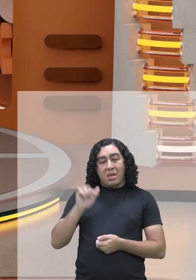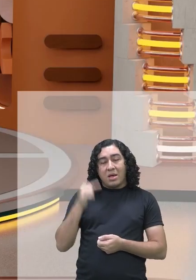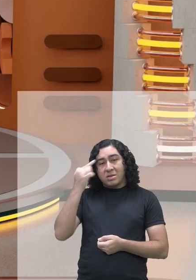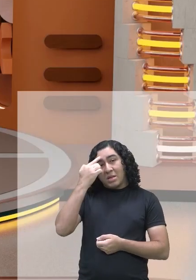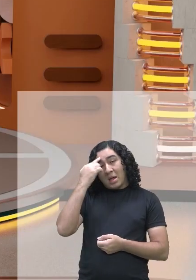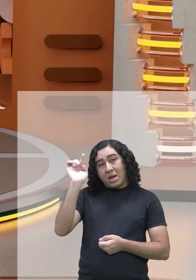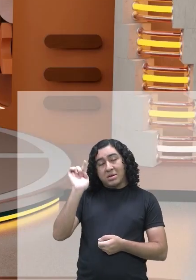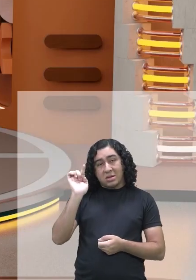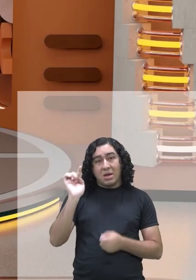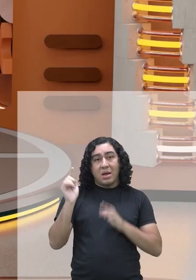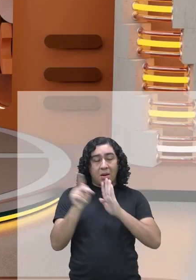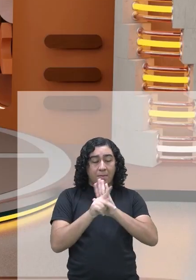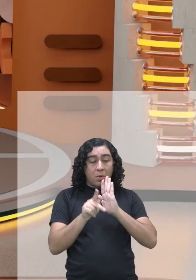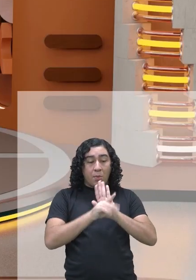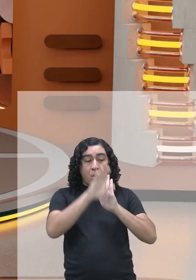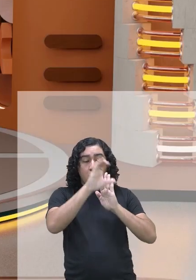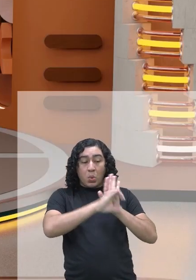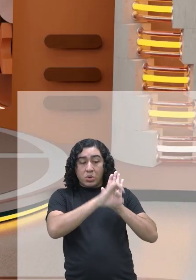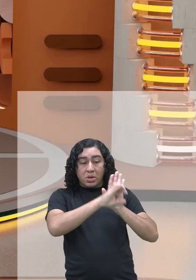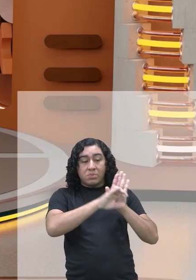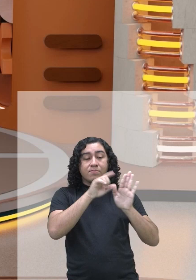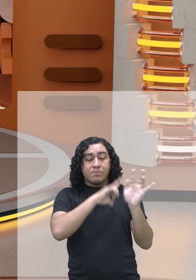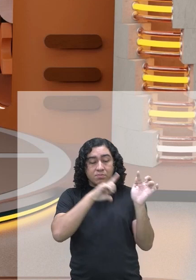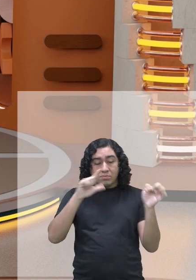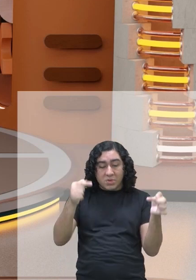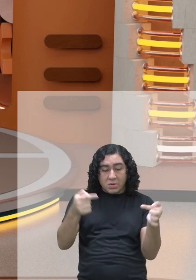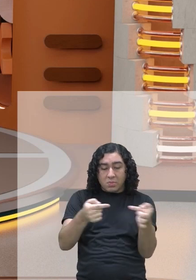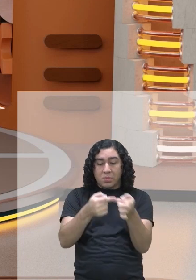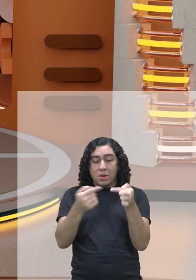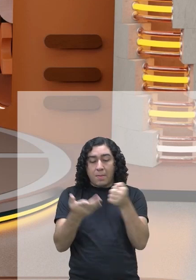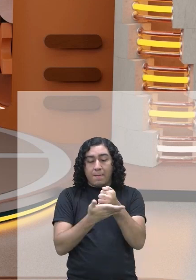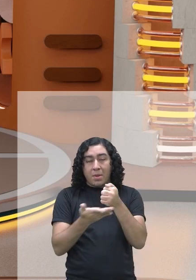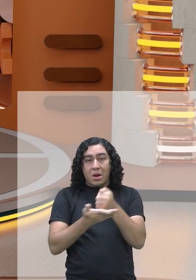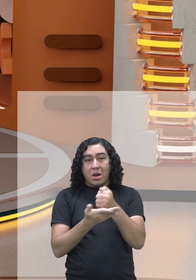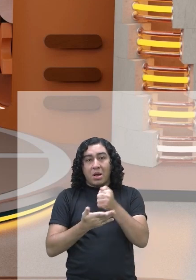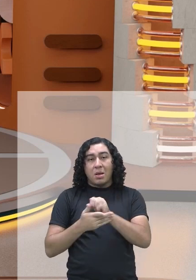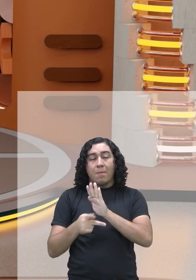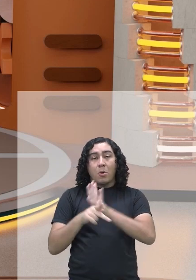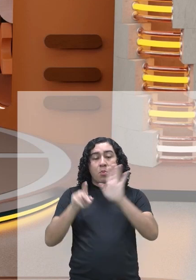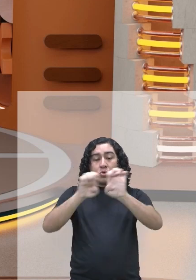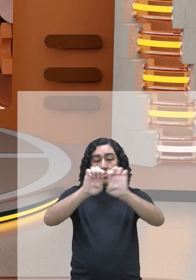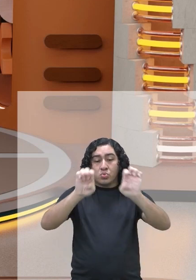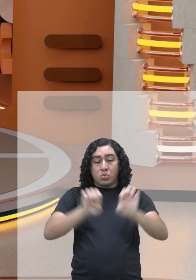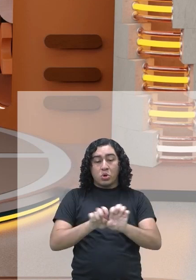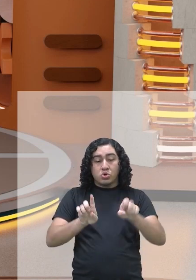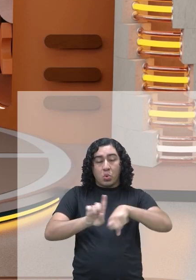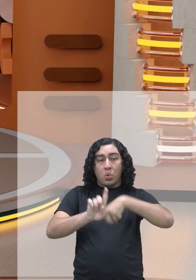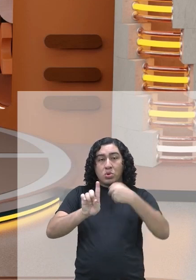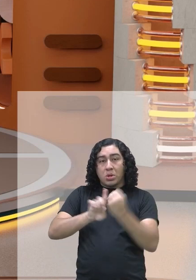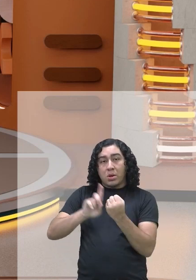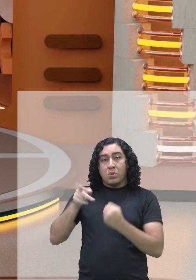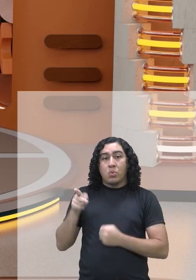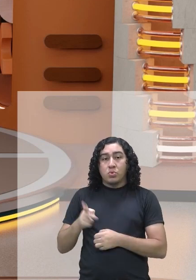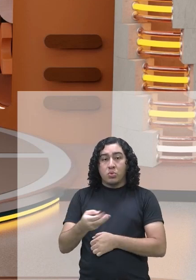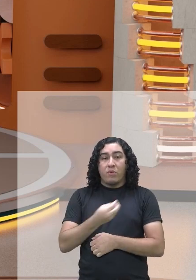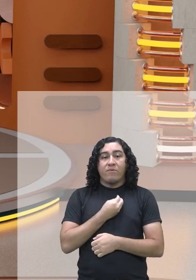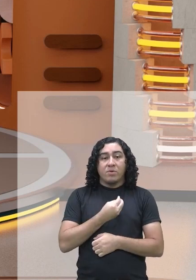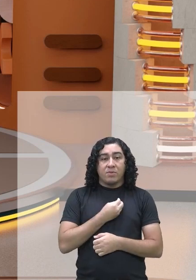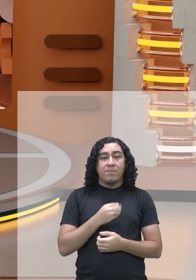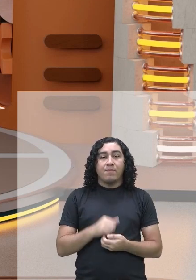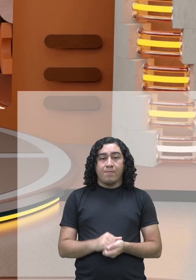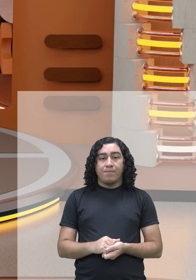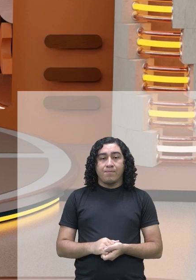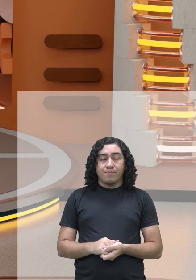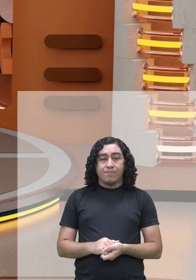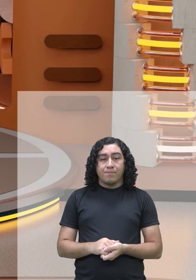estruturalista, que dá o suporte, que mantém, digamos assim, a sociedade em funcionamento na